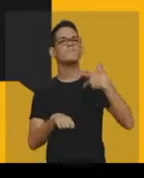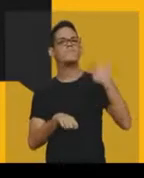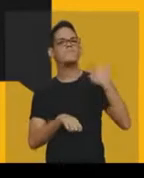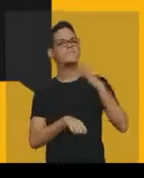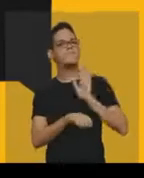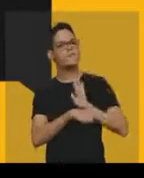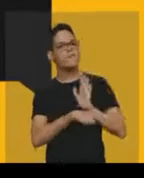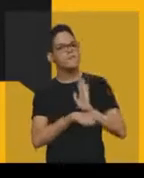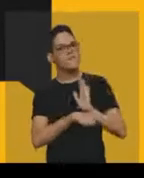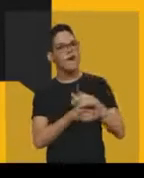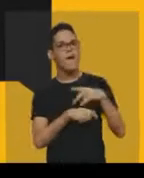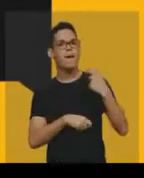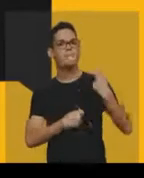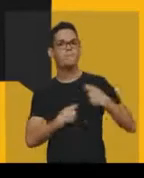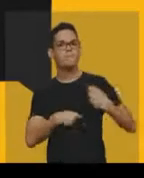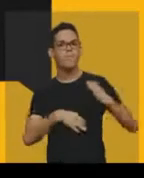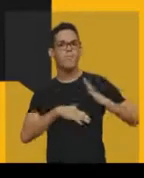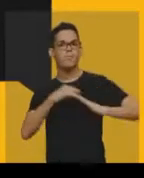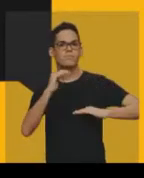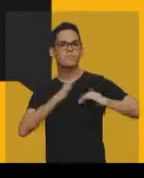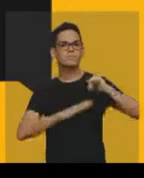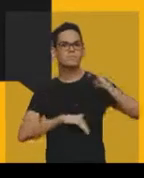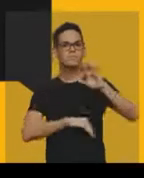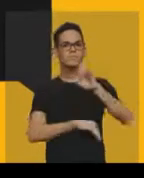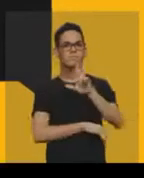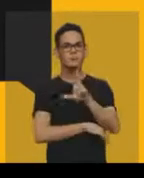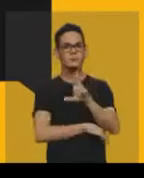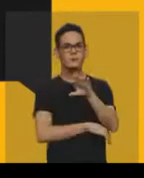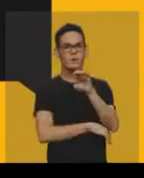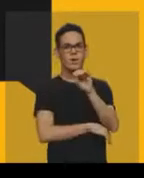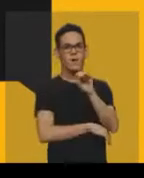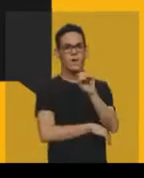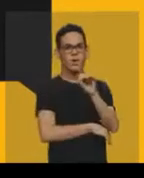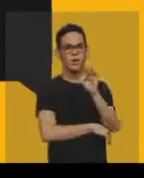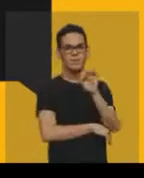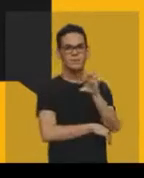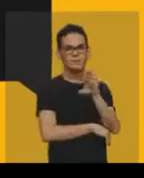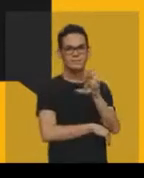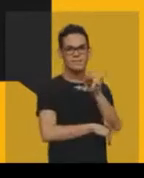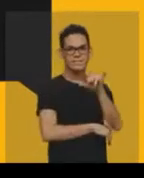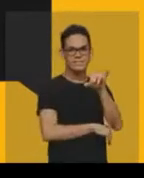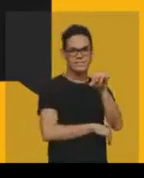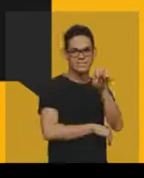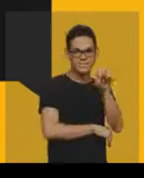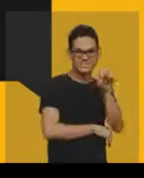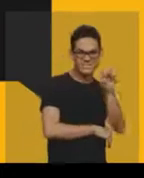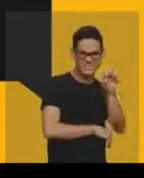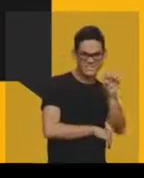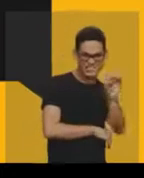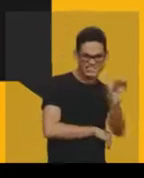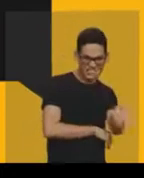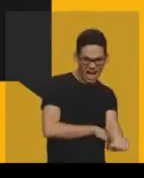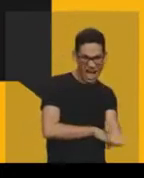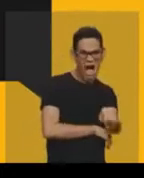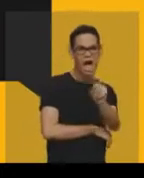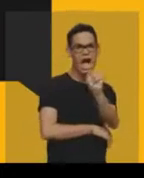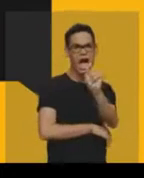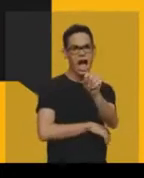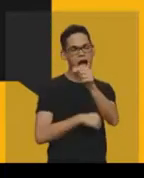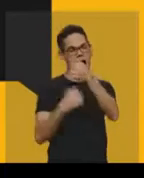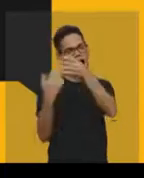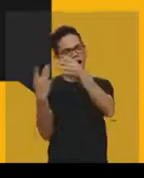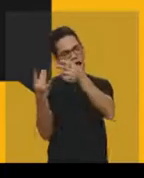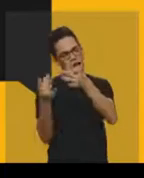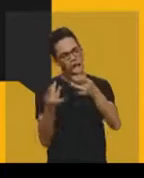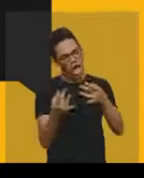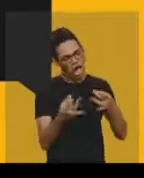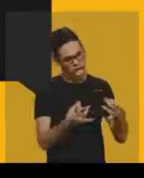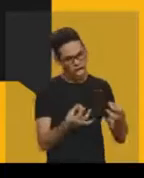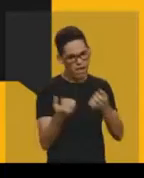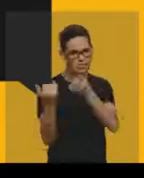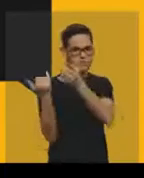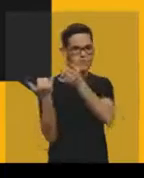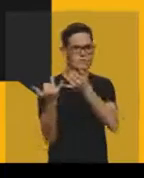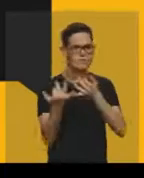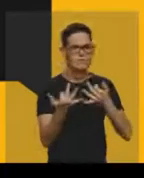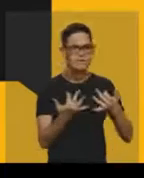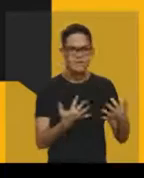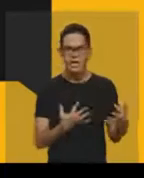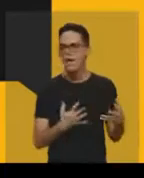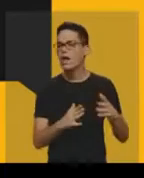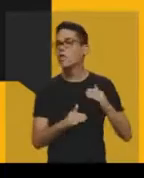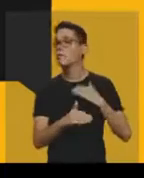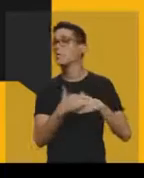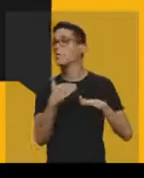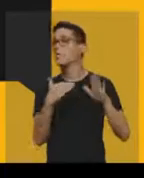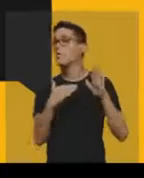um roteirista, e esse roteirista ele vai descrever todos os passos possíveis que vão